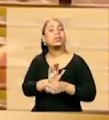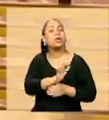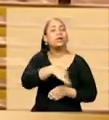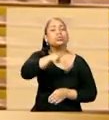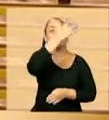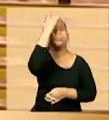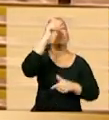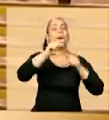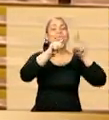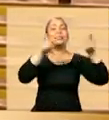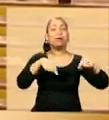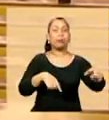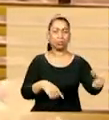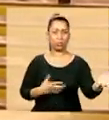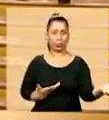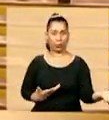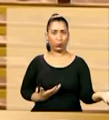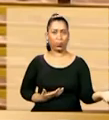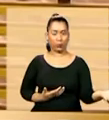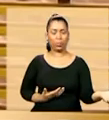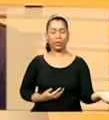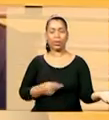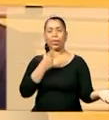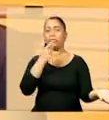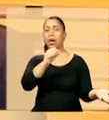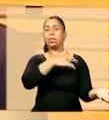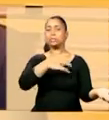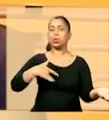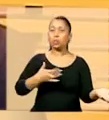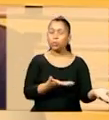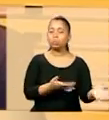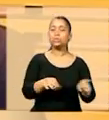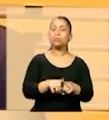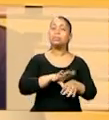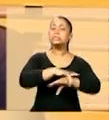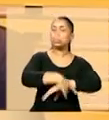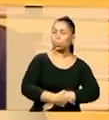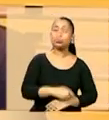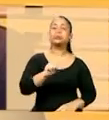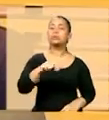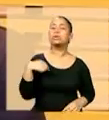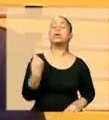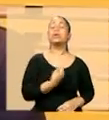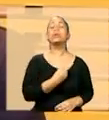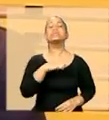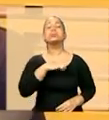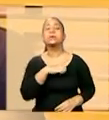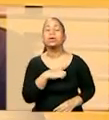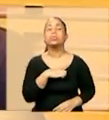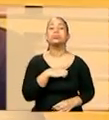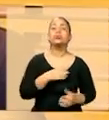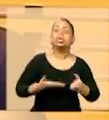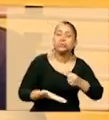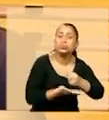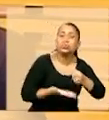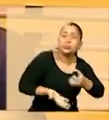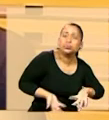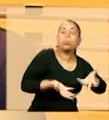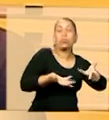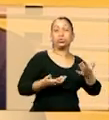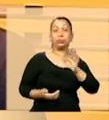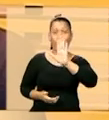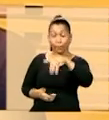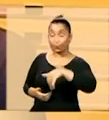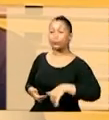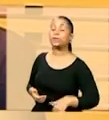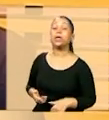segurança? O que a gente tem de suporte? Vamos pela uma ordem hierárquica para ficar mais didático. Nós temos a Constituição